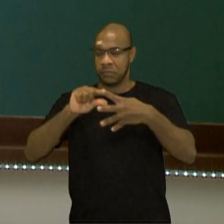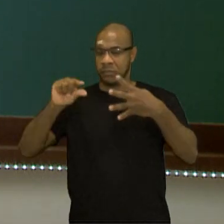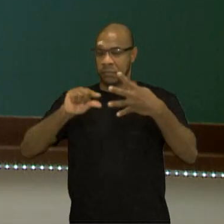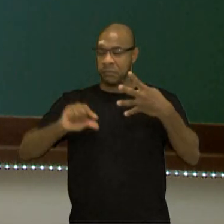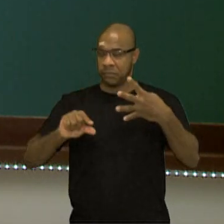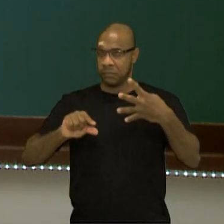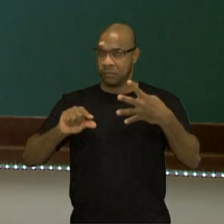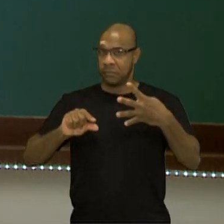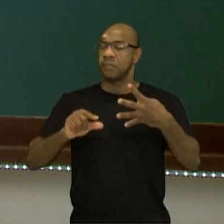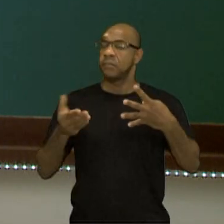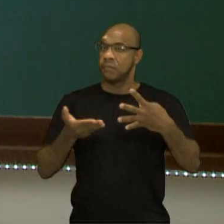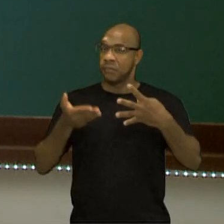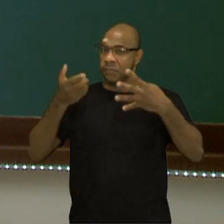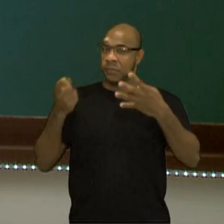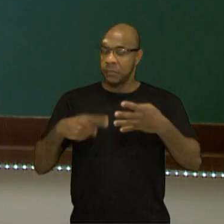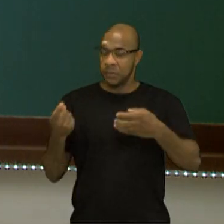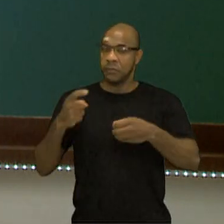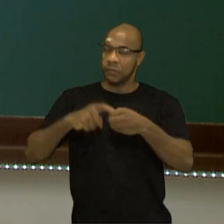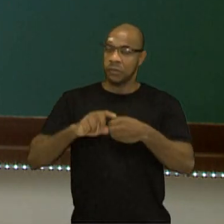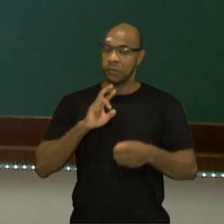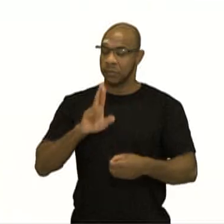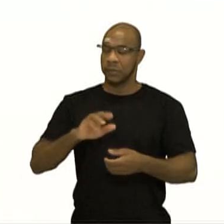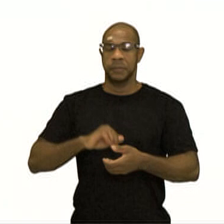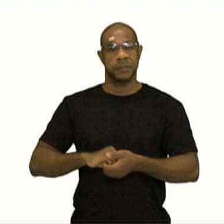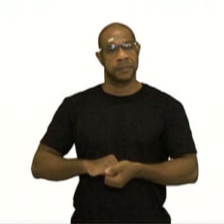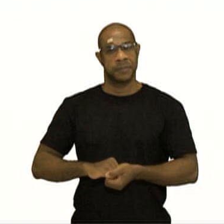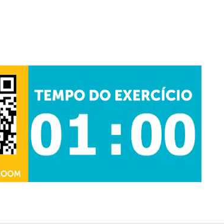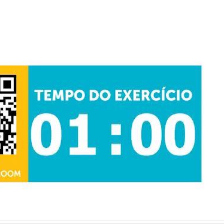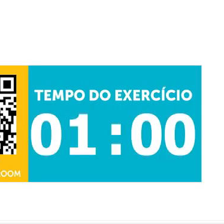frases. Eu já volto para a gente conferir.